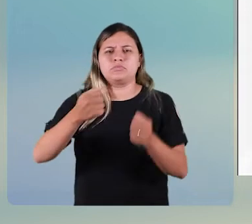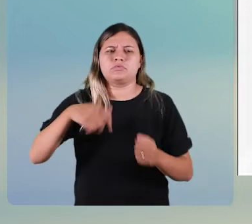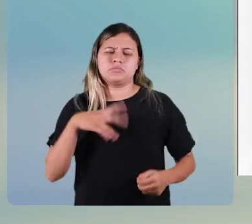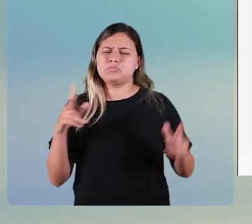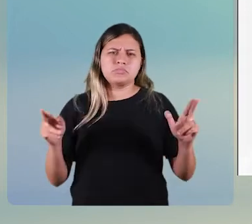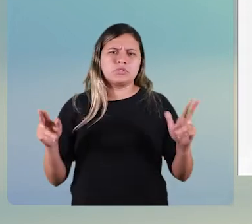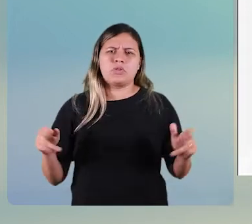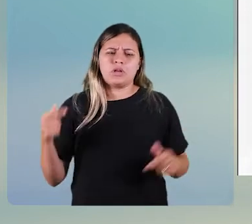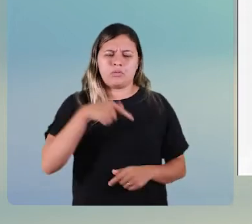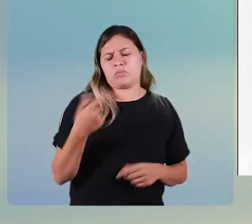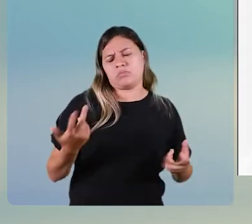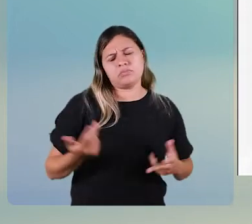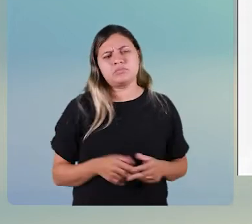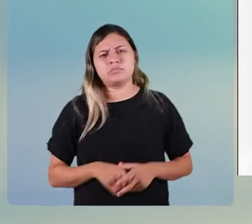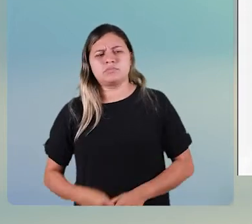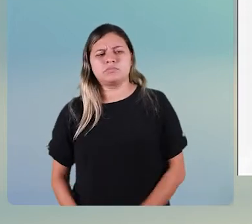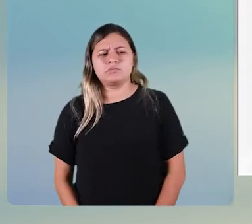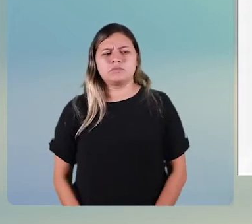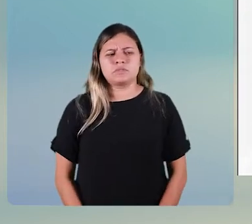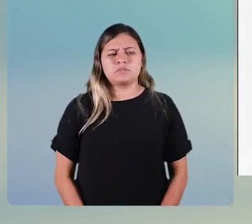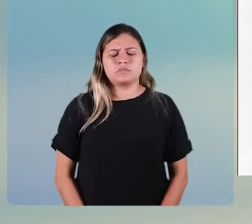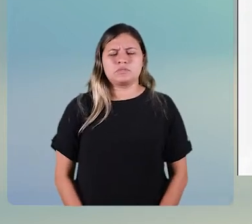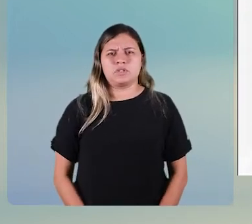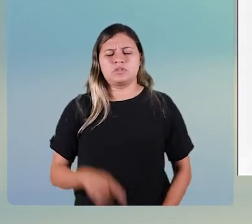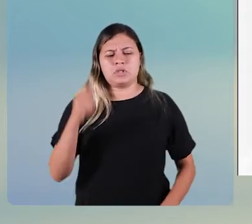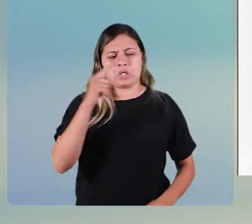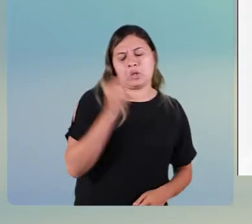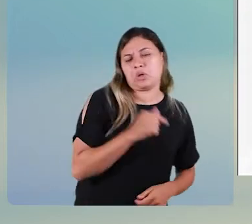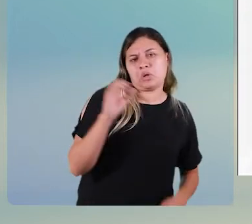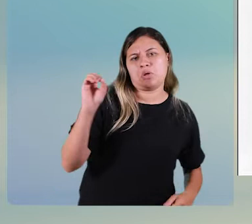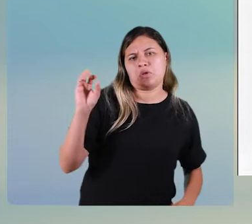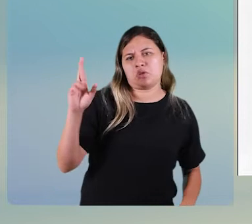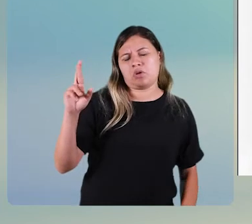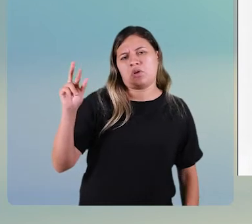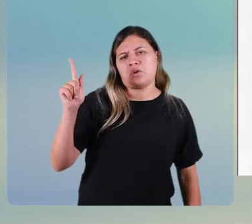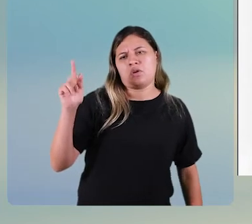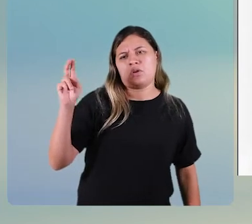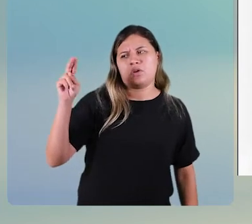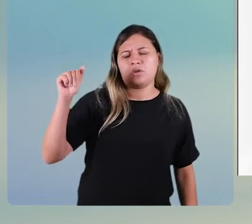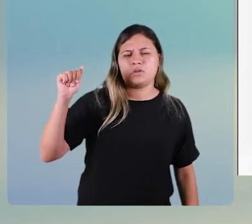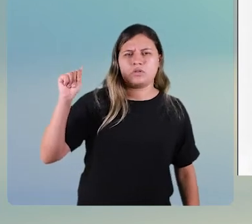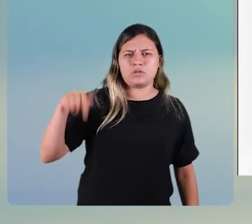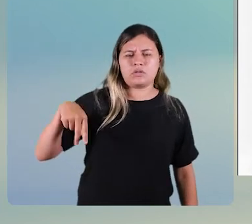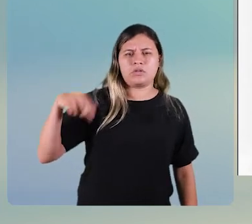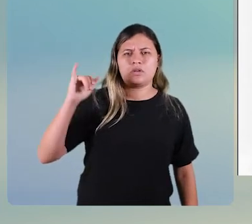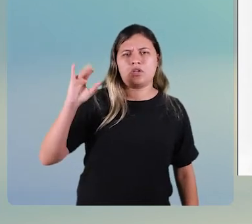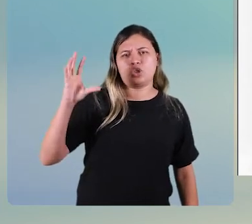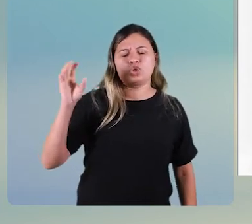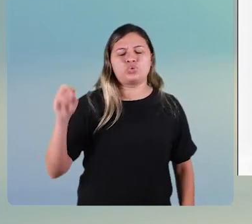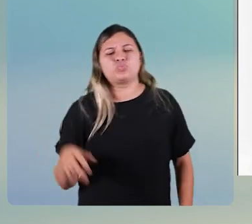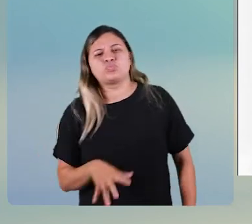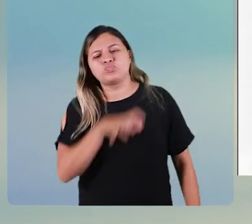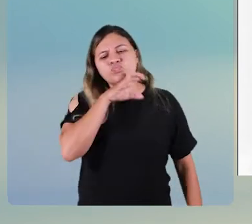formado da decomposição de matéria orgânica, né? Ou seja de origem animal ou vegetal, certo? E ao invés de ter sido lançado na